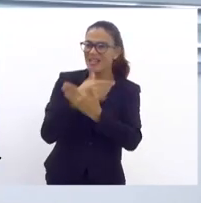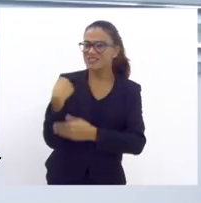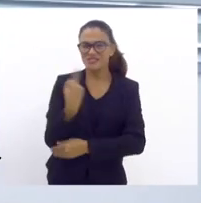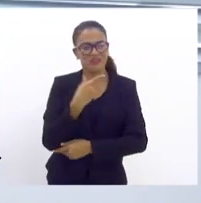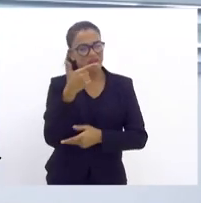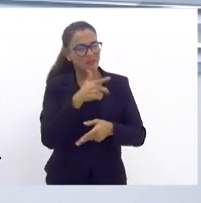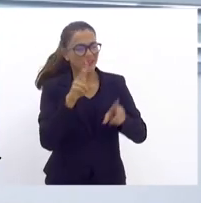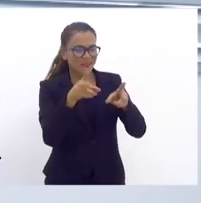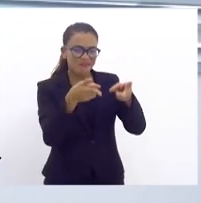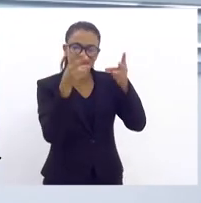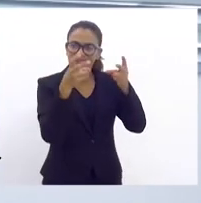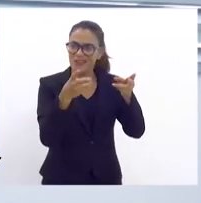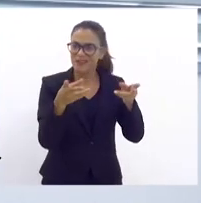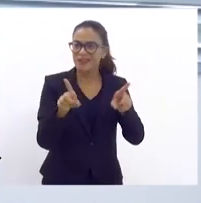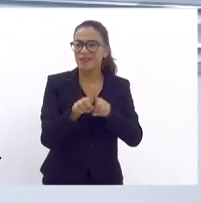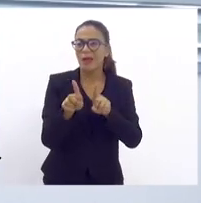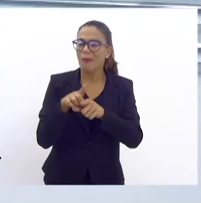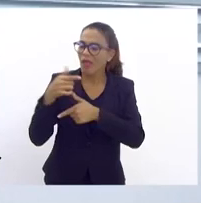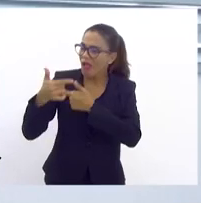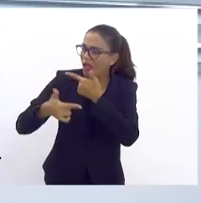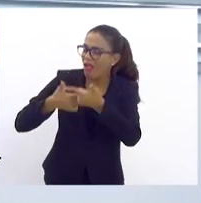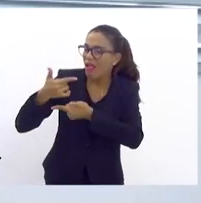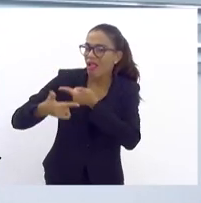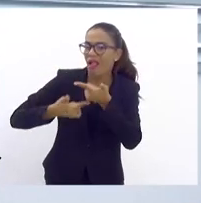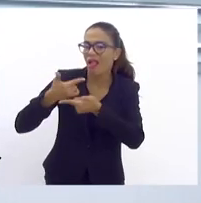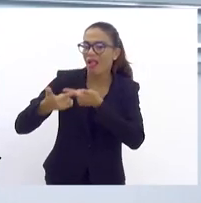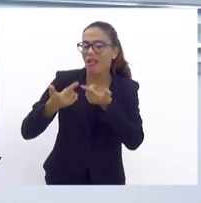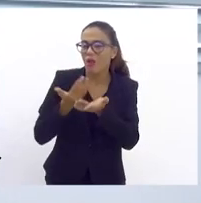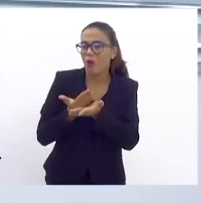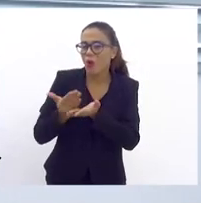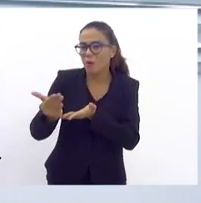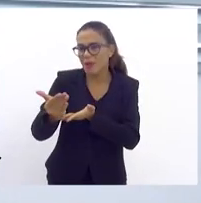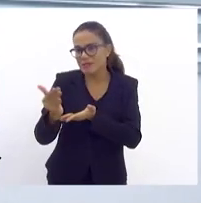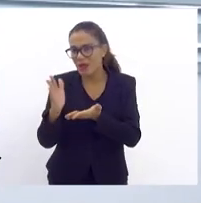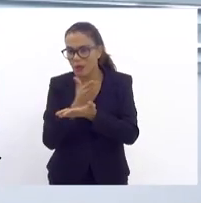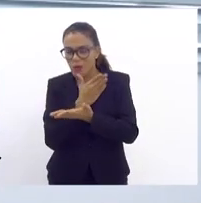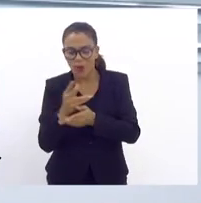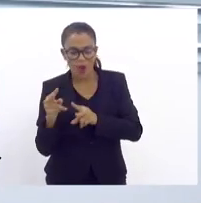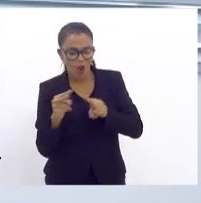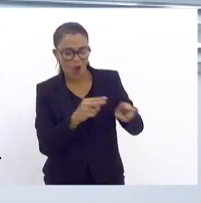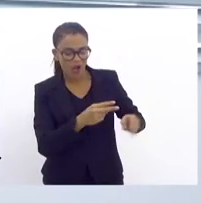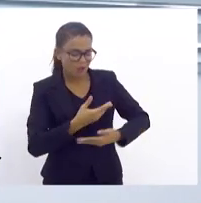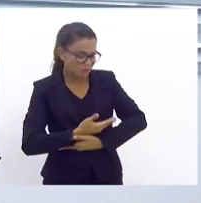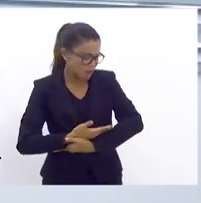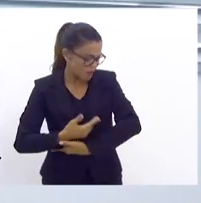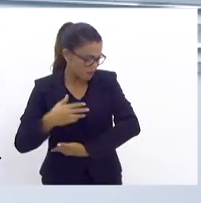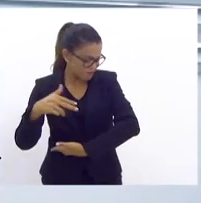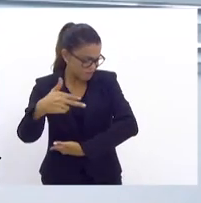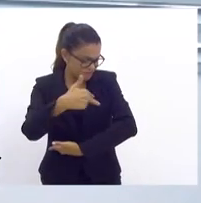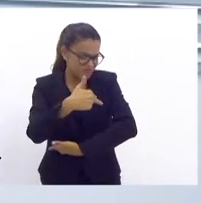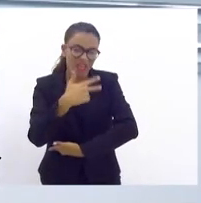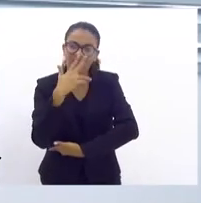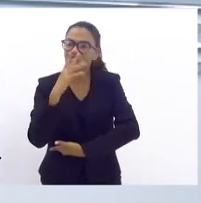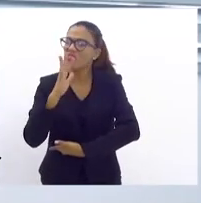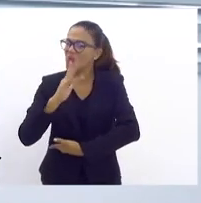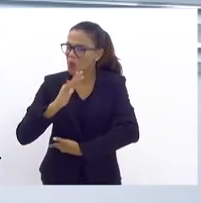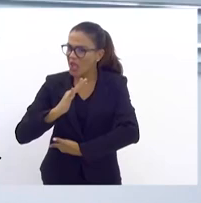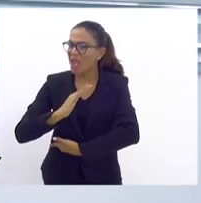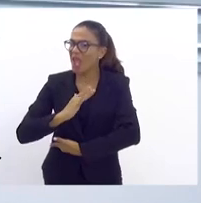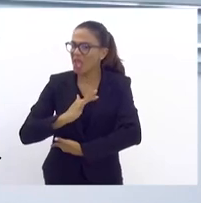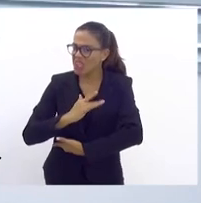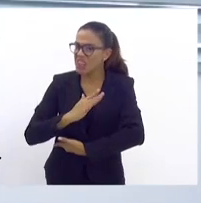nós E é uma Saga que começa desde cedo alguns olham para criança pequena e acham que a criança tá doente porque